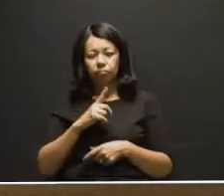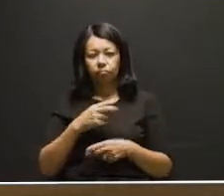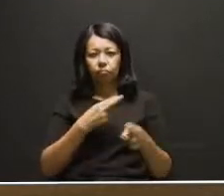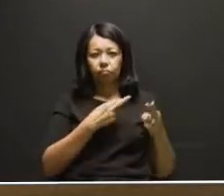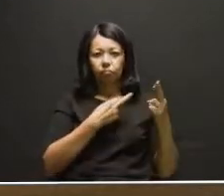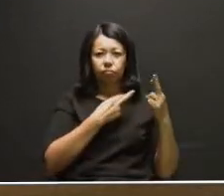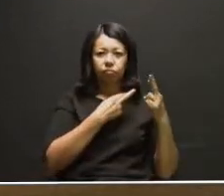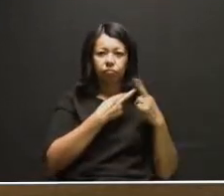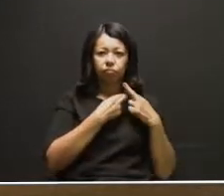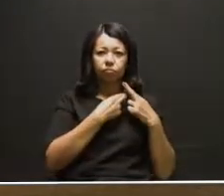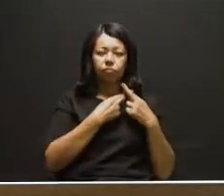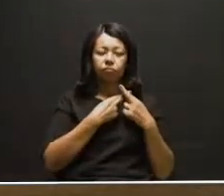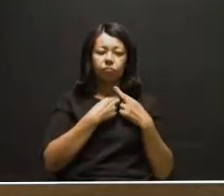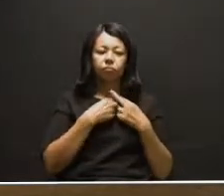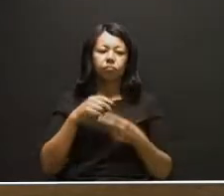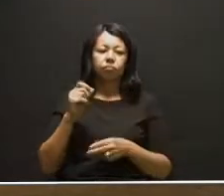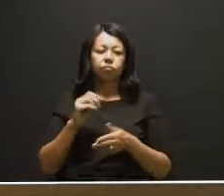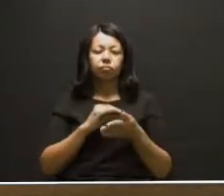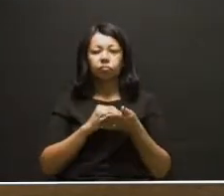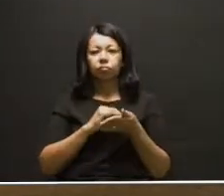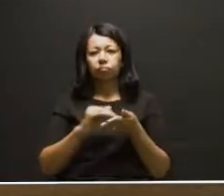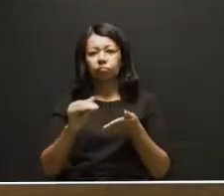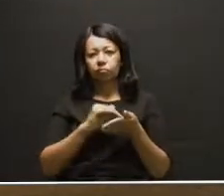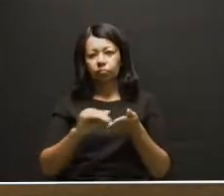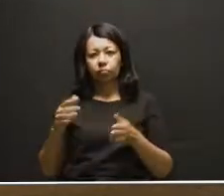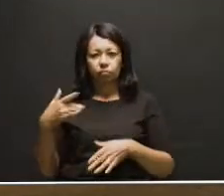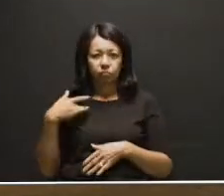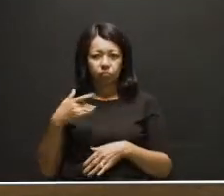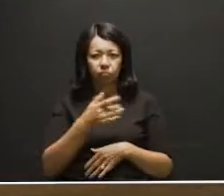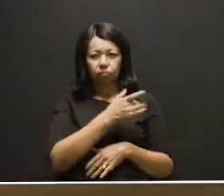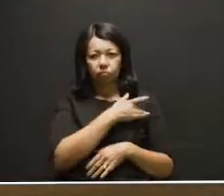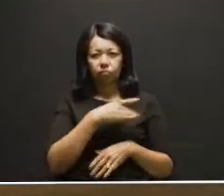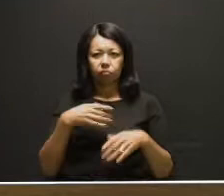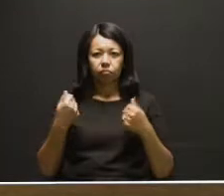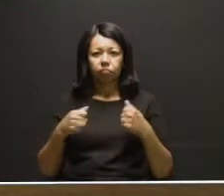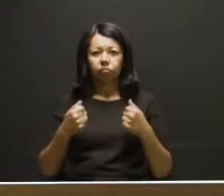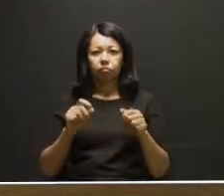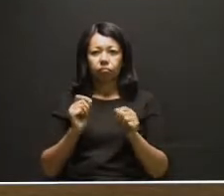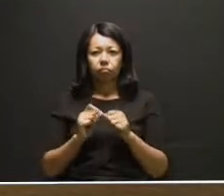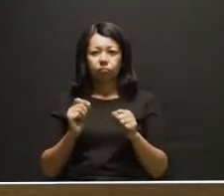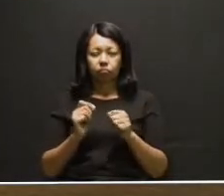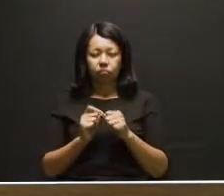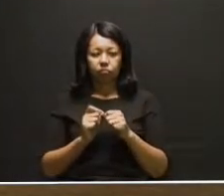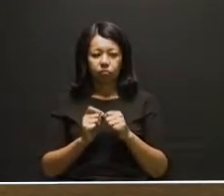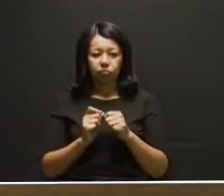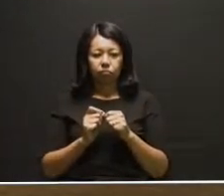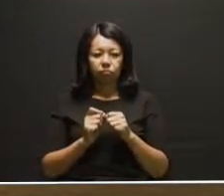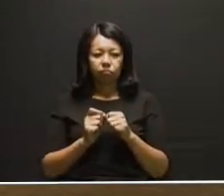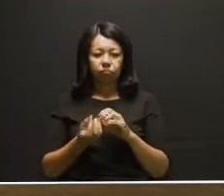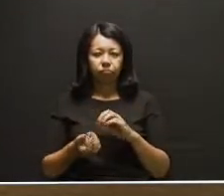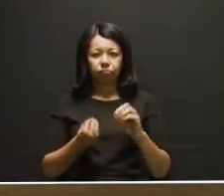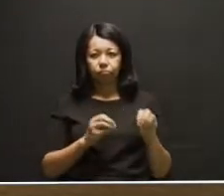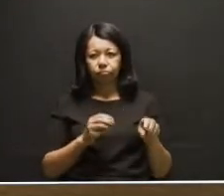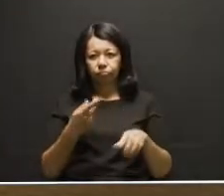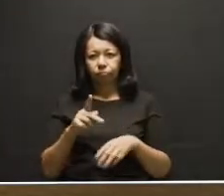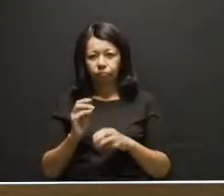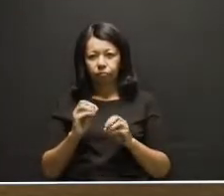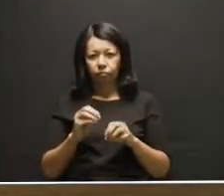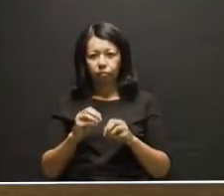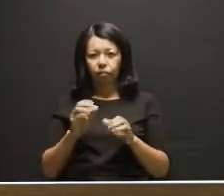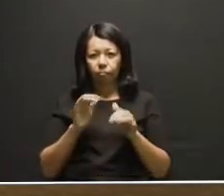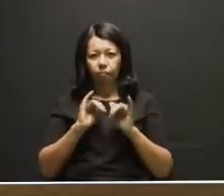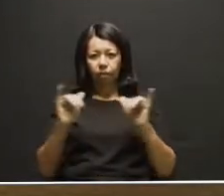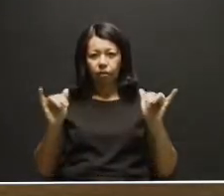aí que a secretaria de saúde não é preciso até fazer já o repasse já colocar as